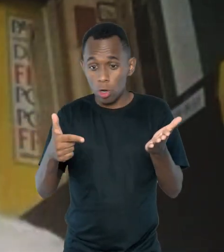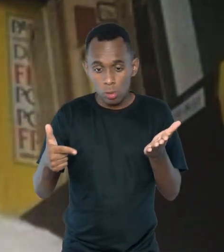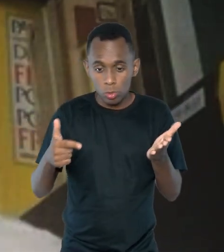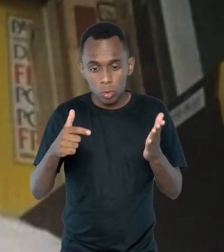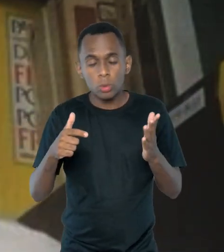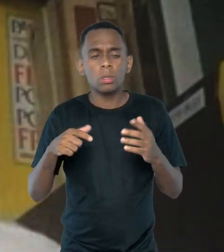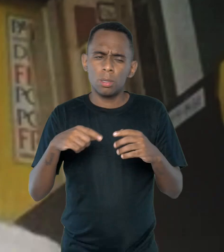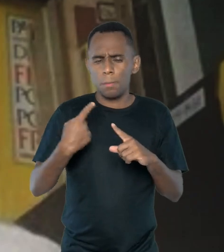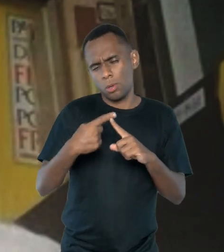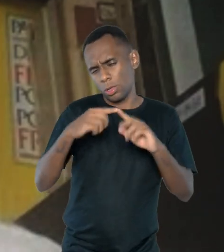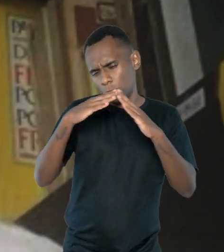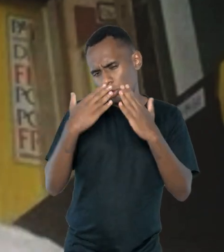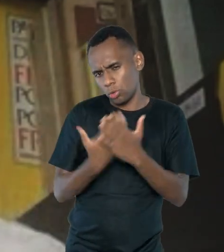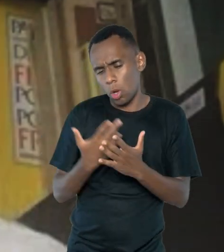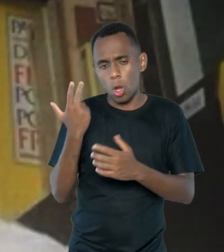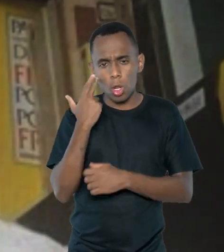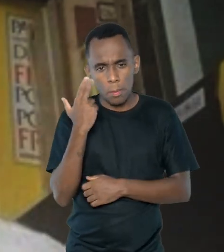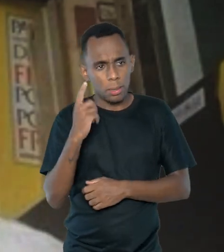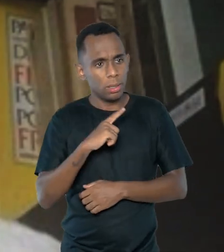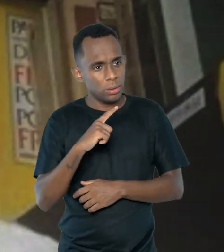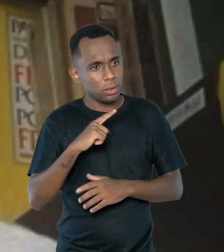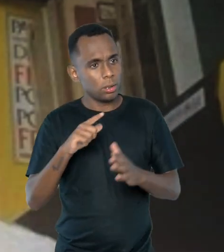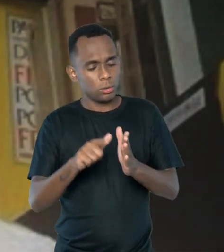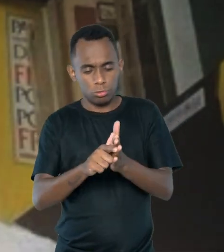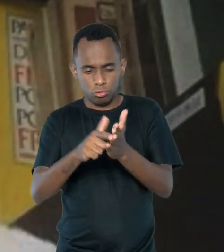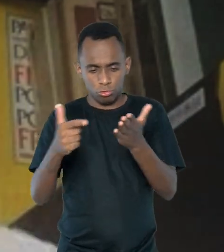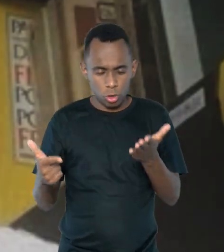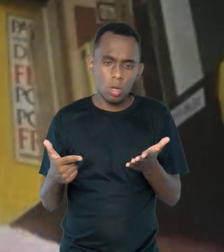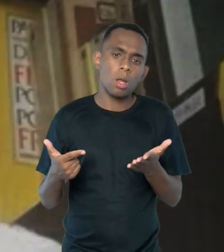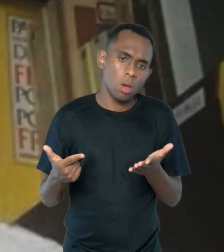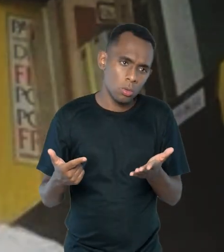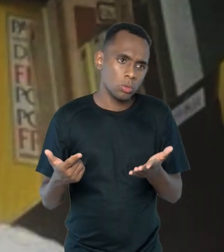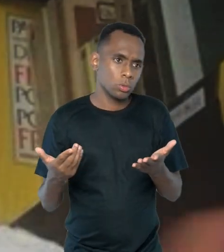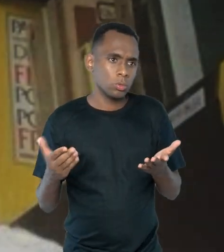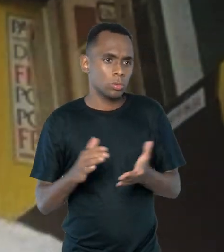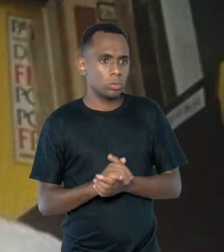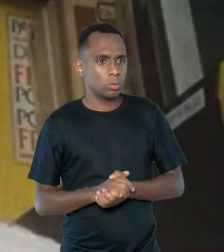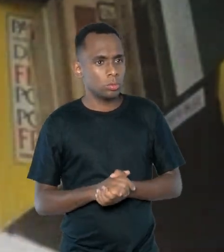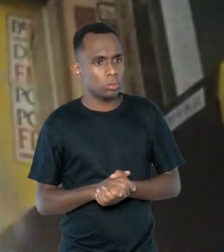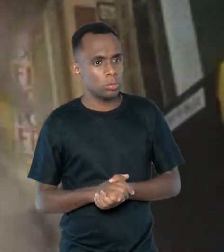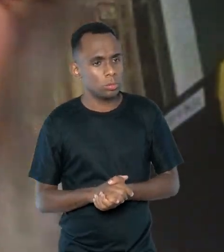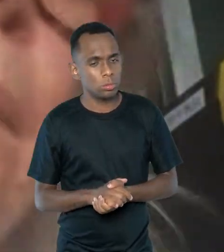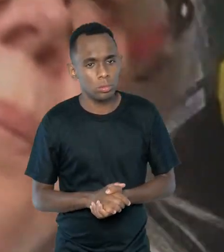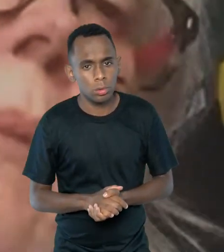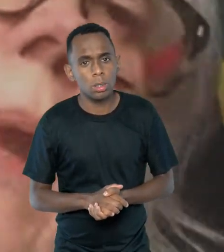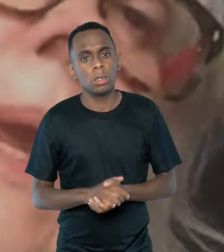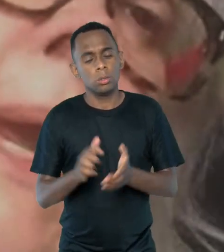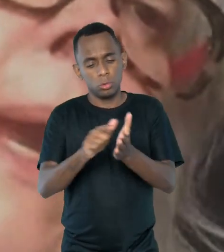pesquisavam os jornais, que as escolas costumam ter jornais, hoje deve ter